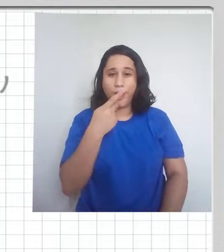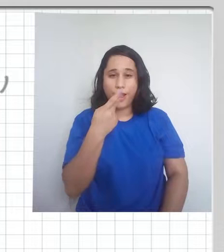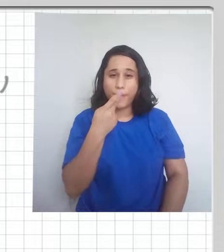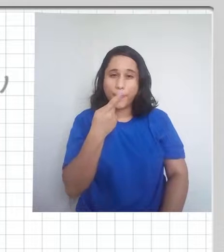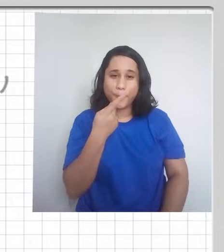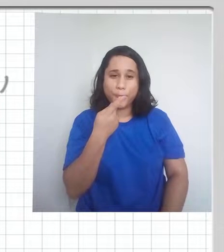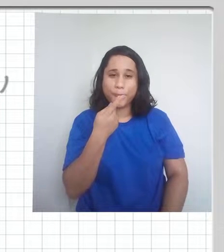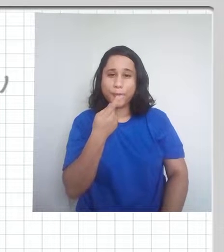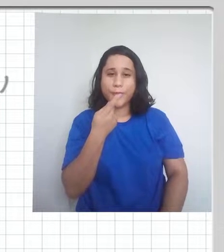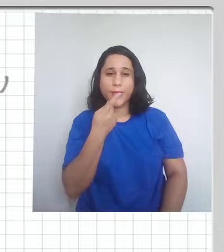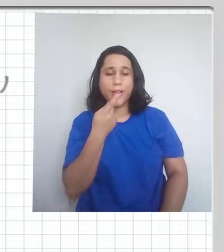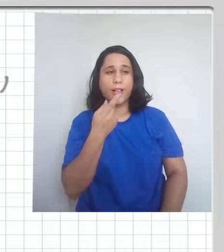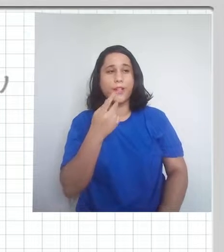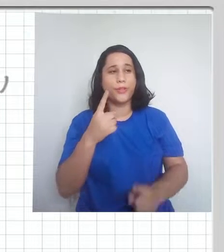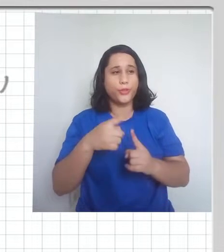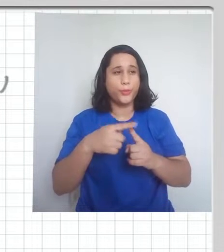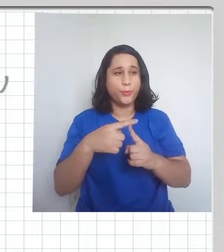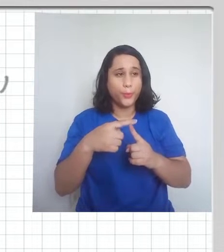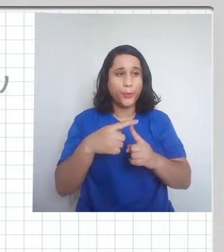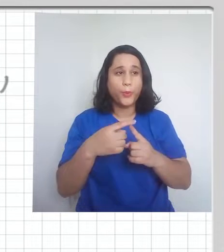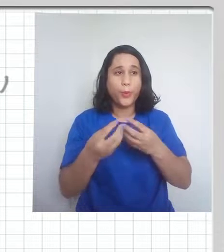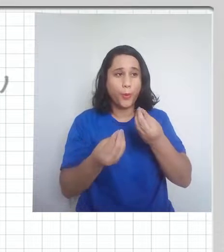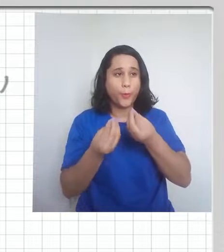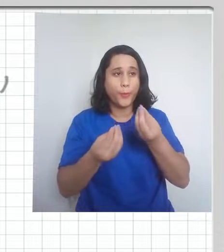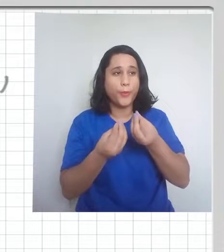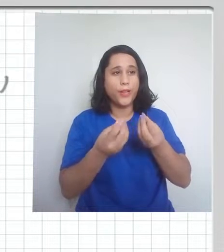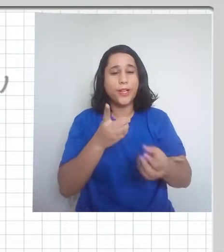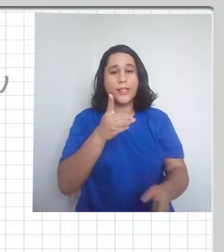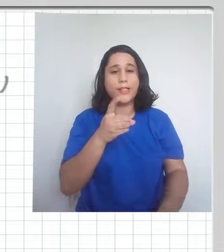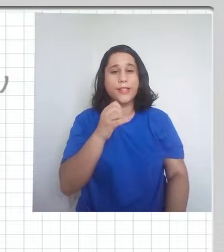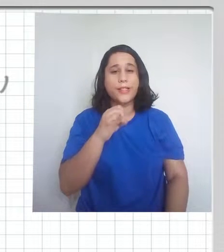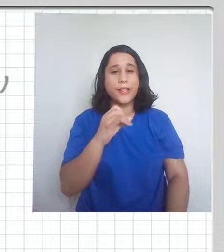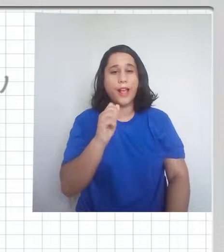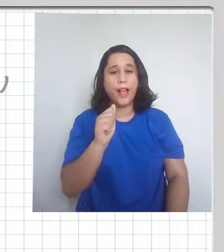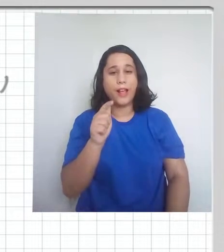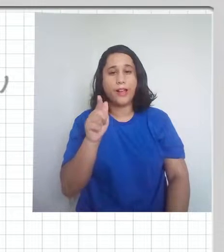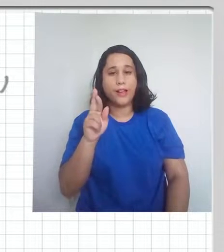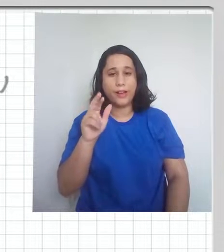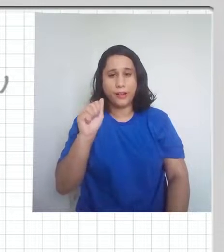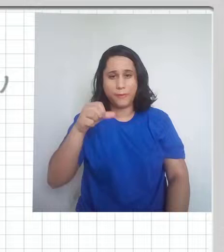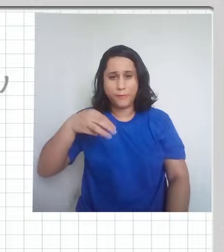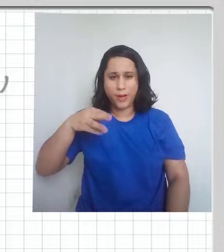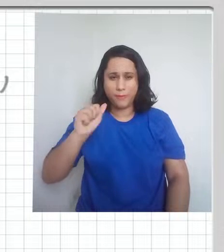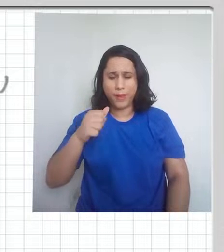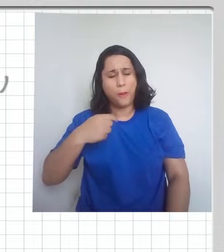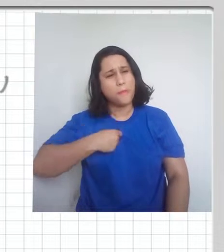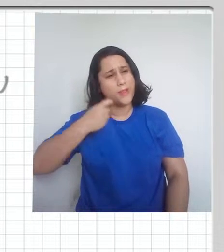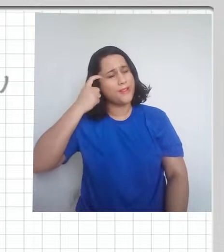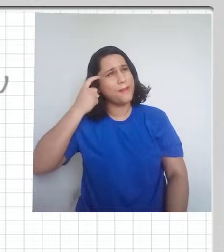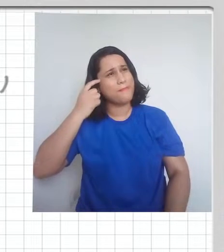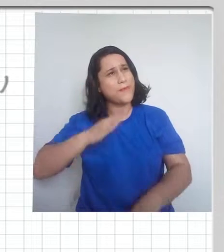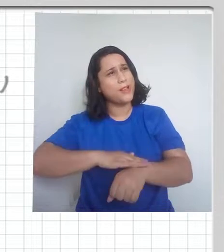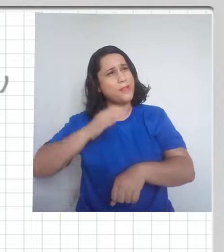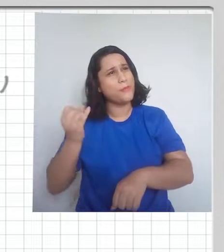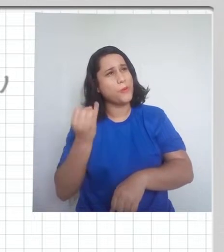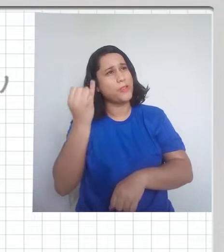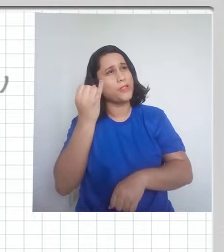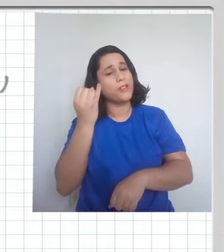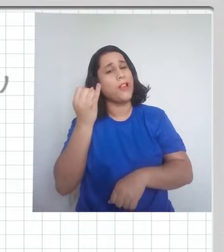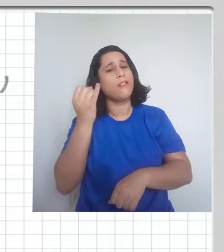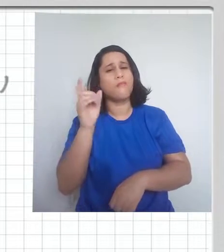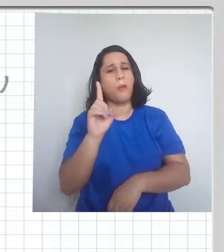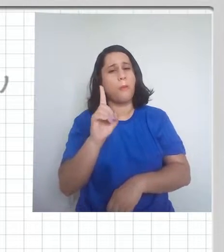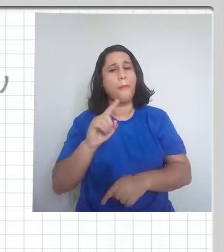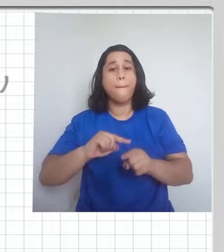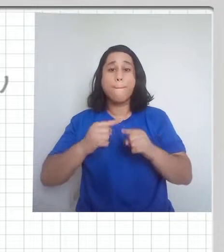por diagrama de Venn. Essa representação eu não considero a mais importante, mas eu considero a mais utilizada nas